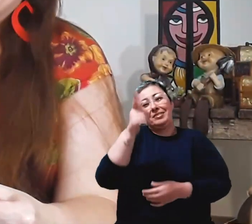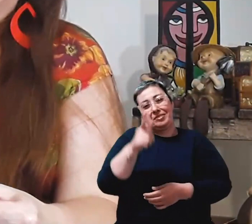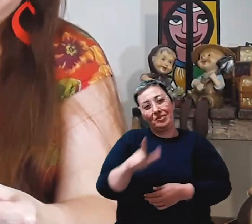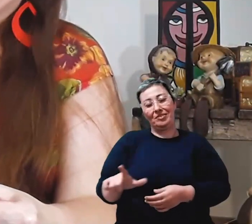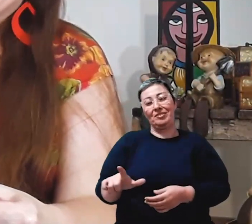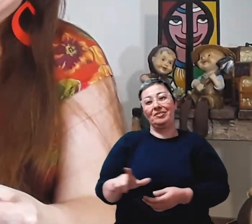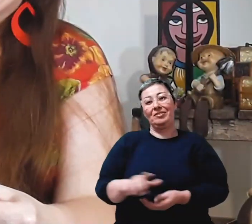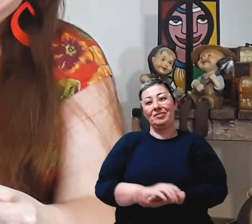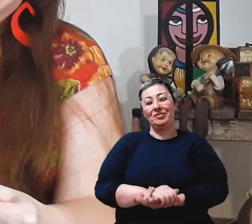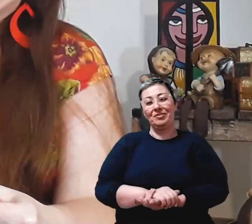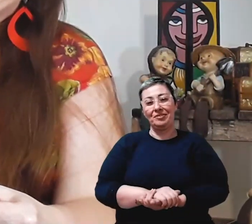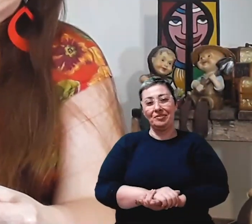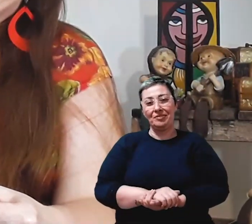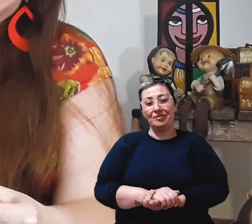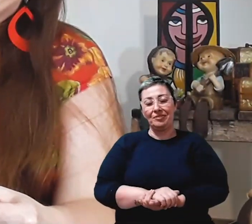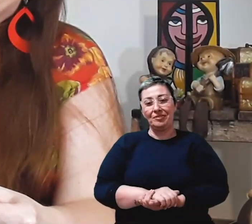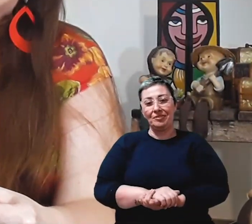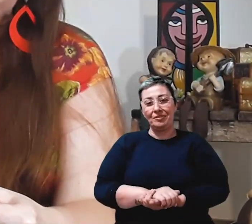nascer outra vez.